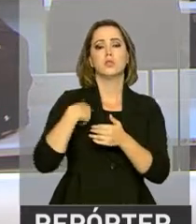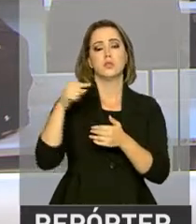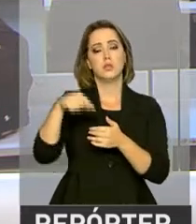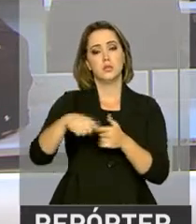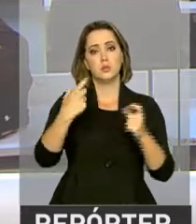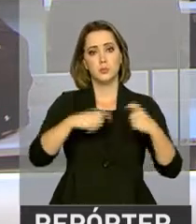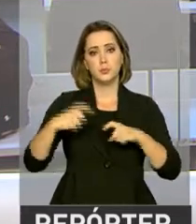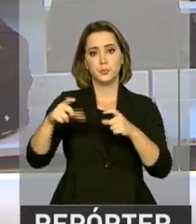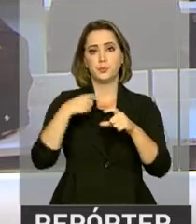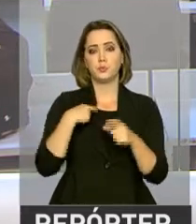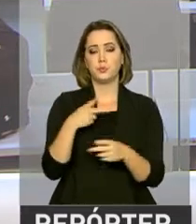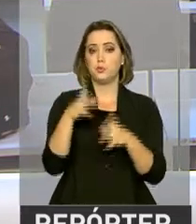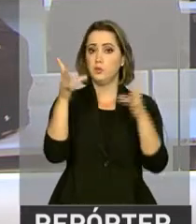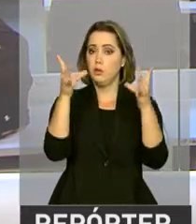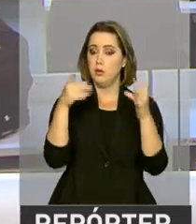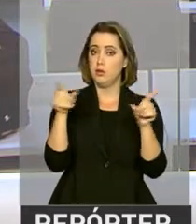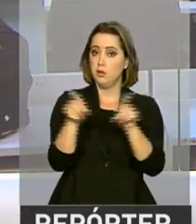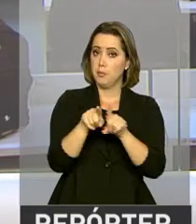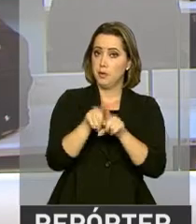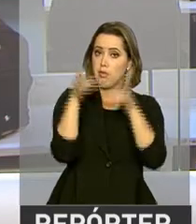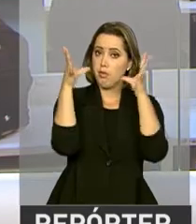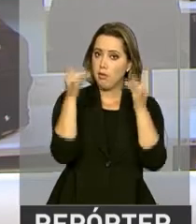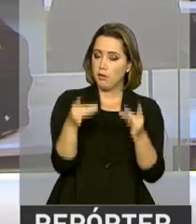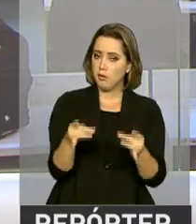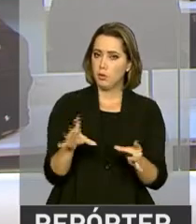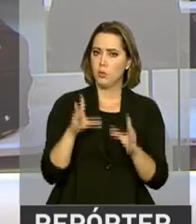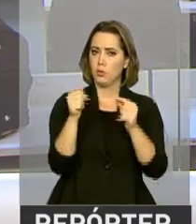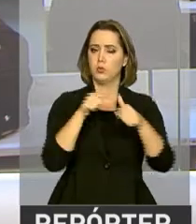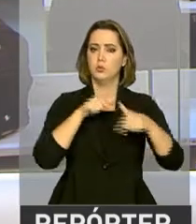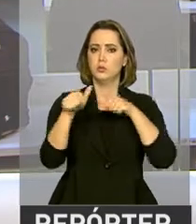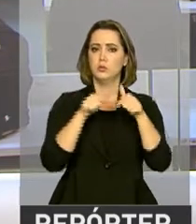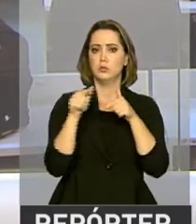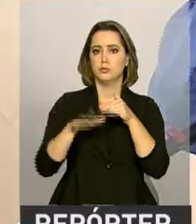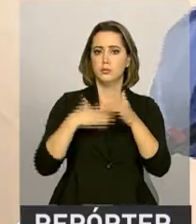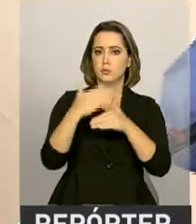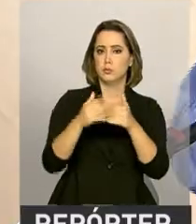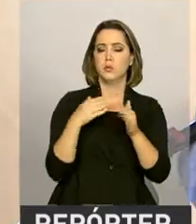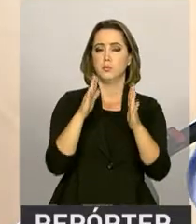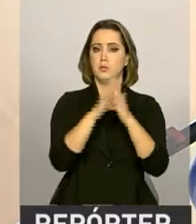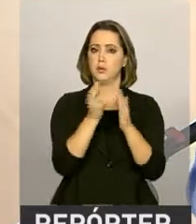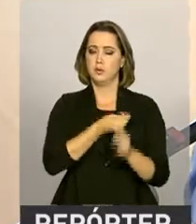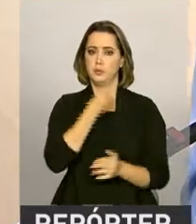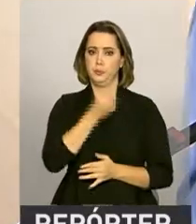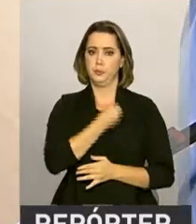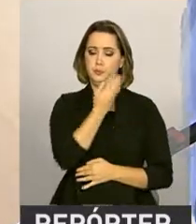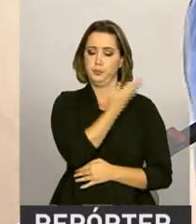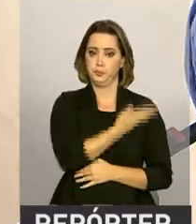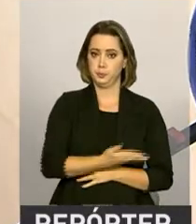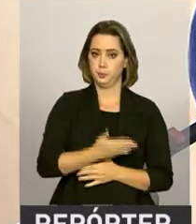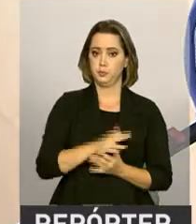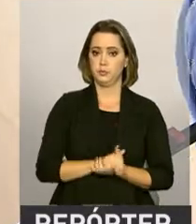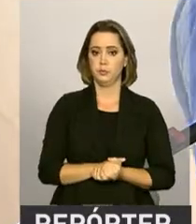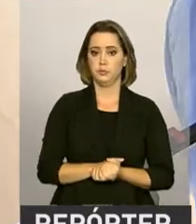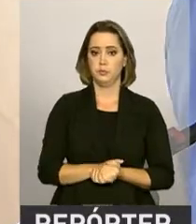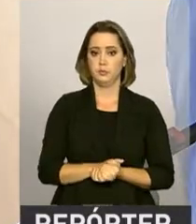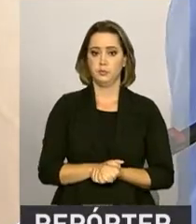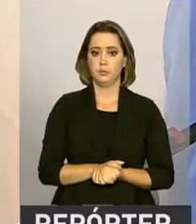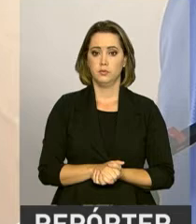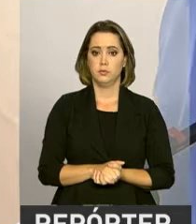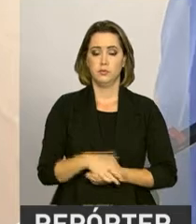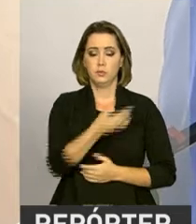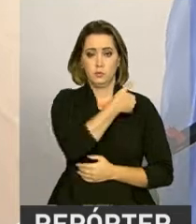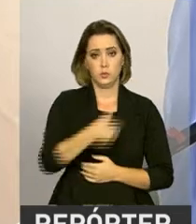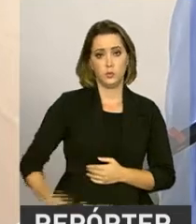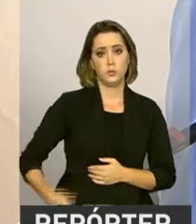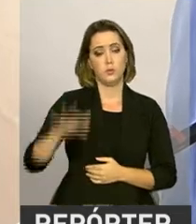especialmente em rodovias e no programa minha casa minha vida por meio da atividade do governo